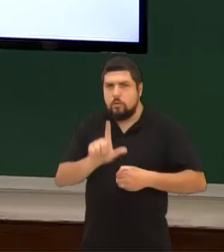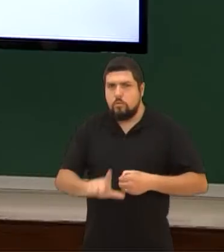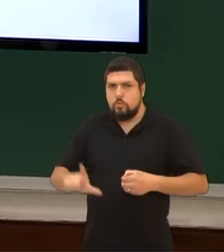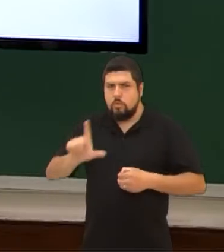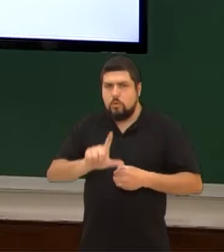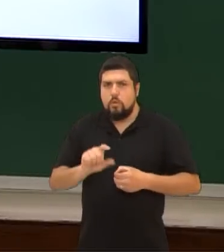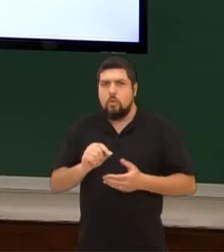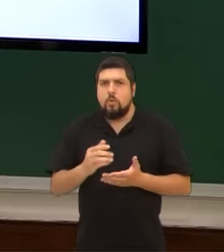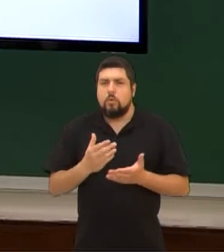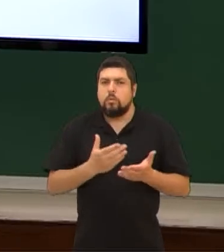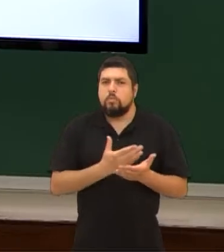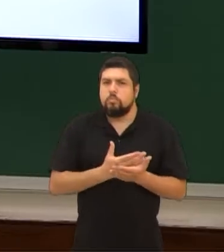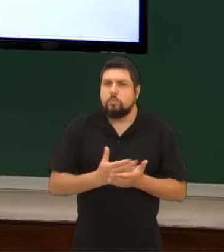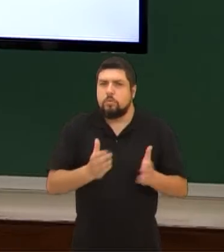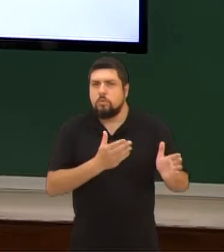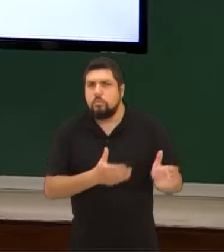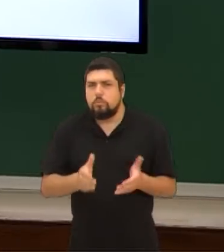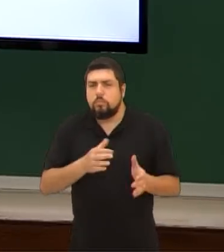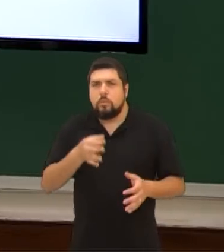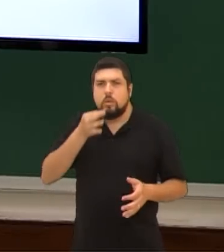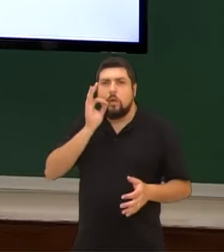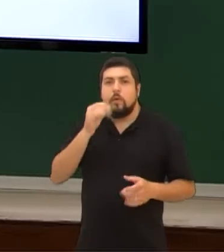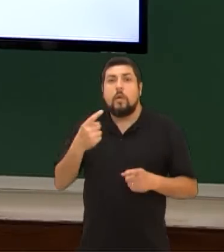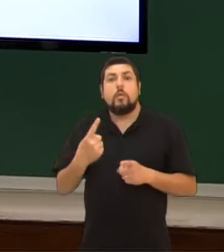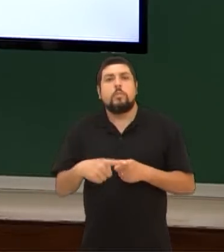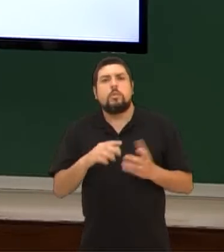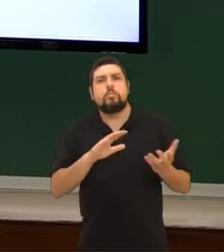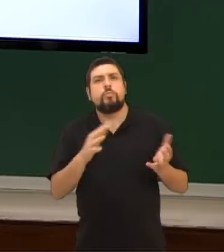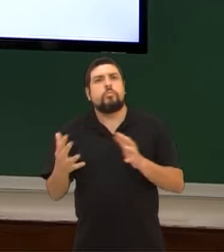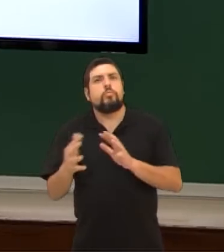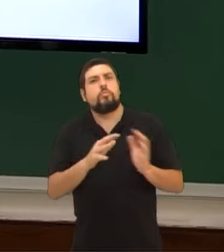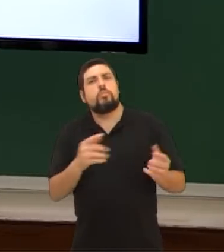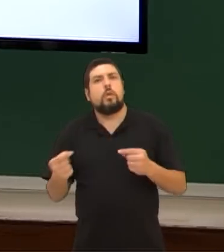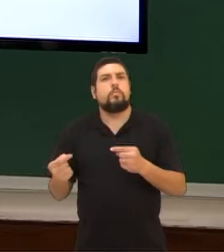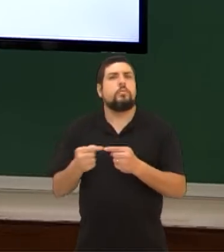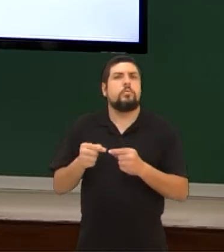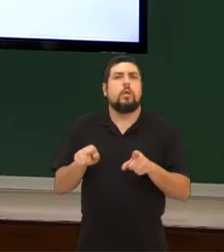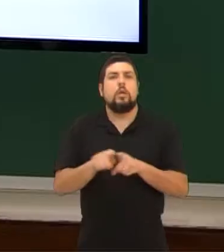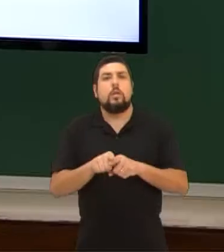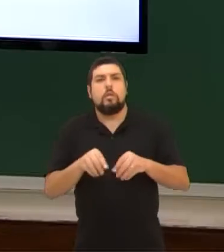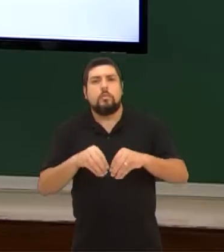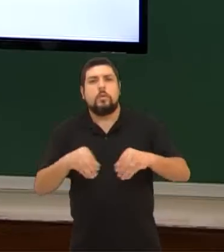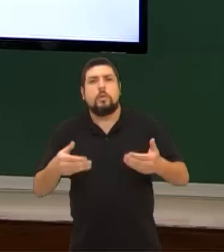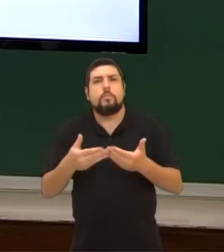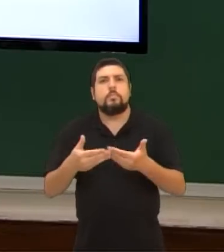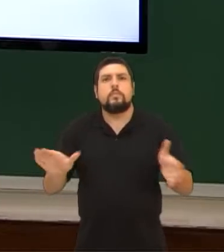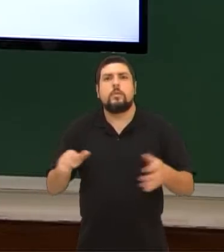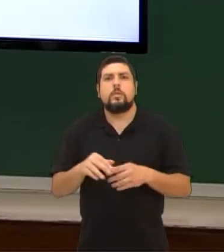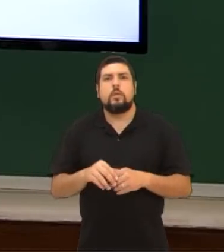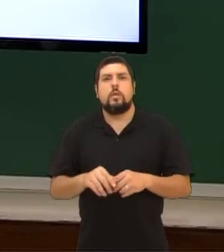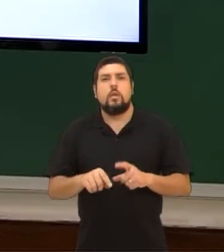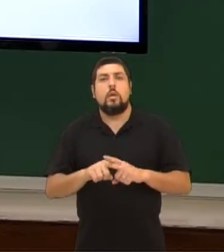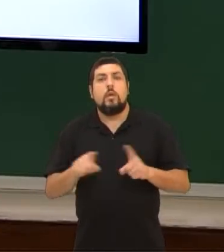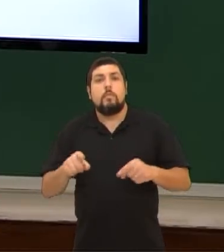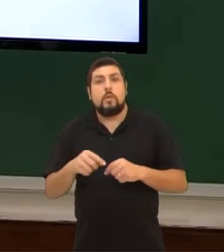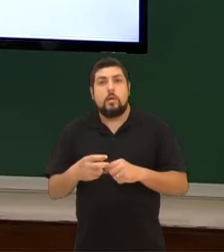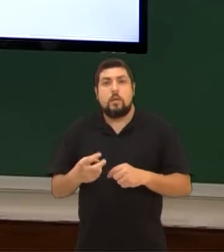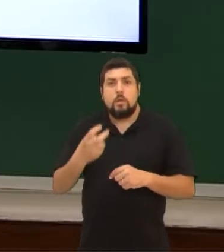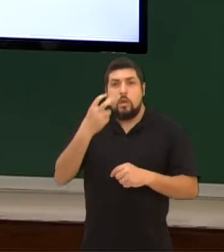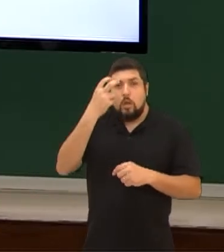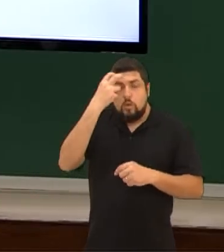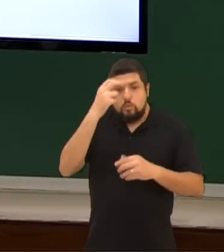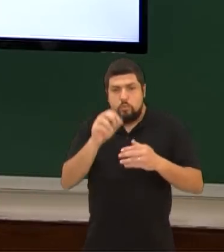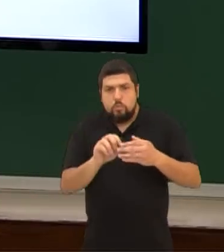a produção cafeeira porque o clima é favorável e eu tenho as fronteiras abertas. Porém, eu não consigo trazer essa cultura cafeeira muito